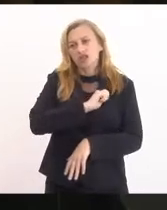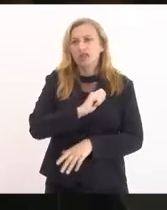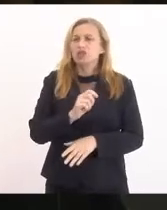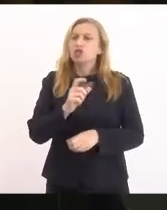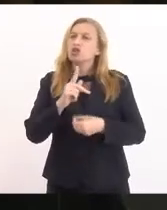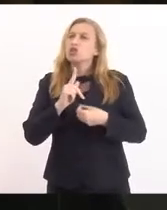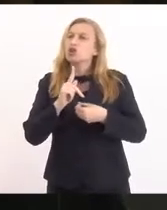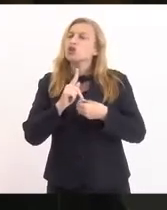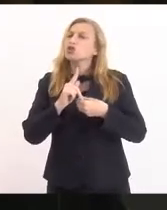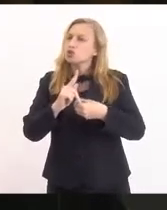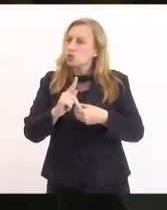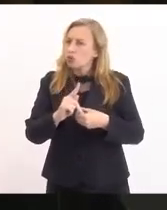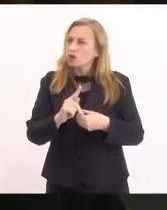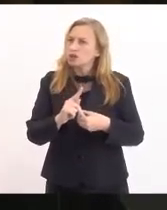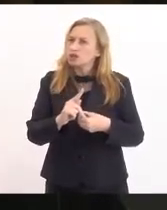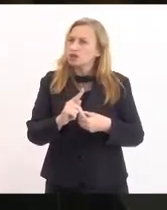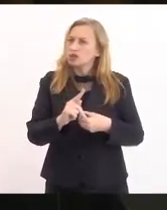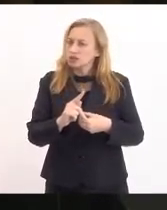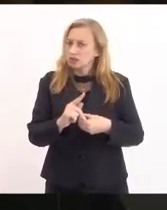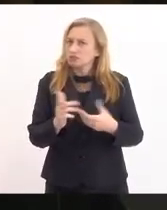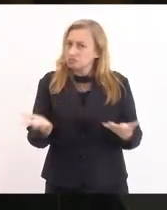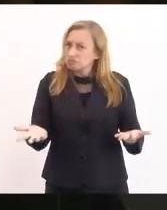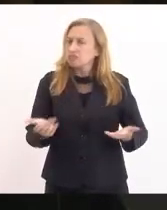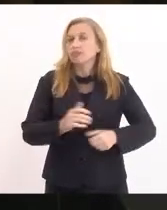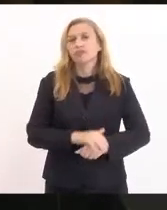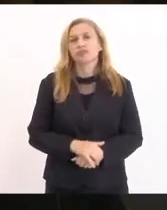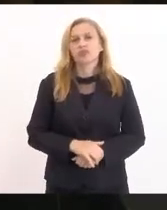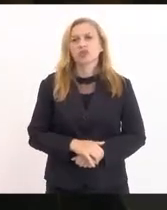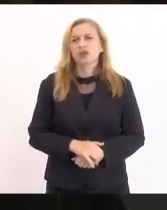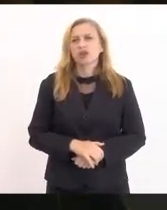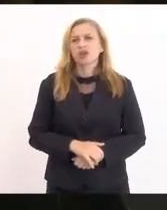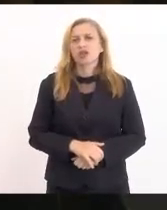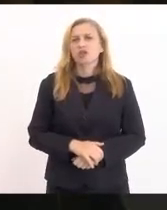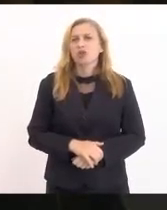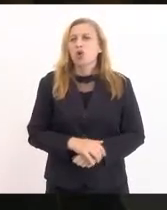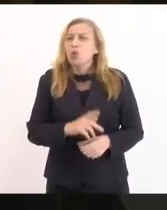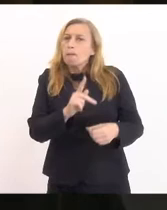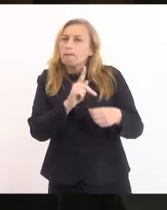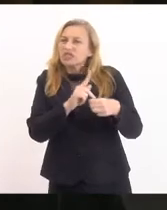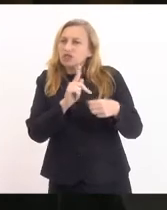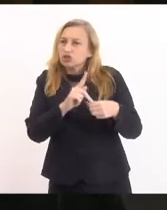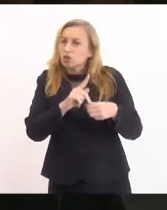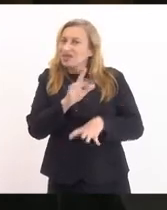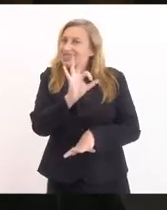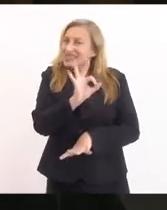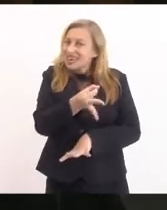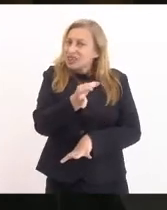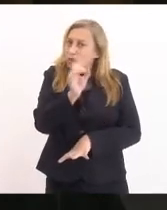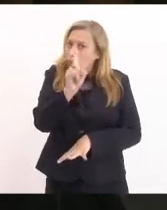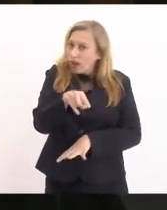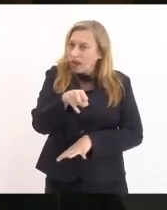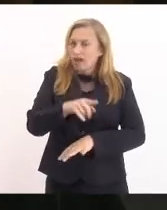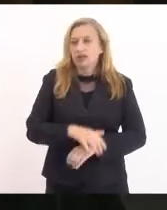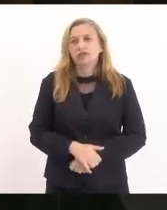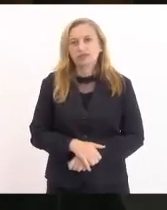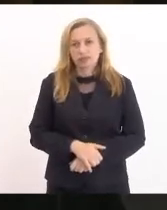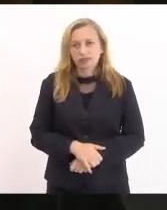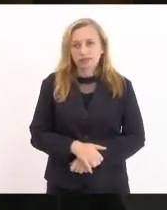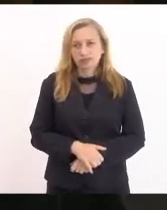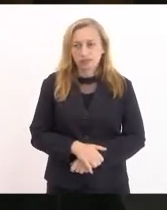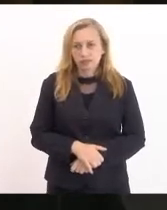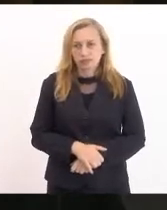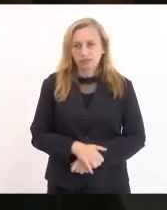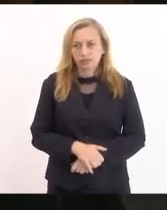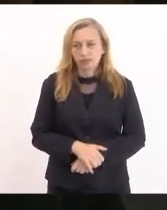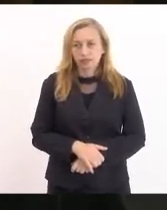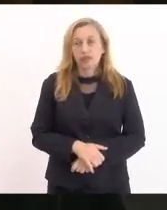royalties e participações especiais. Como o petróleo, de fato, é uma commodity,